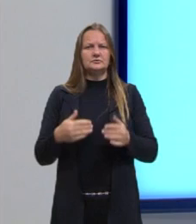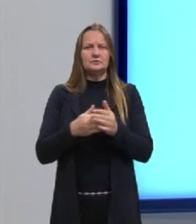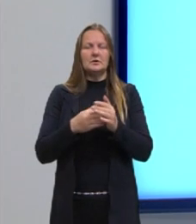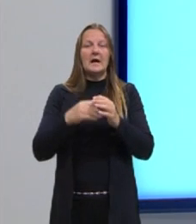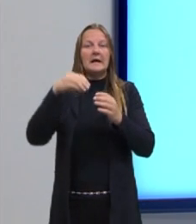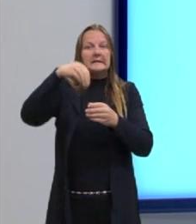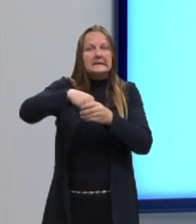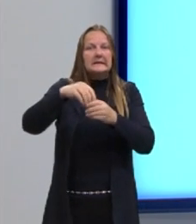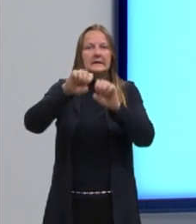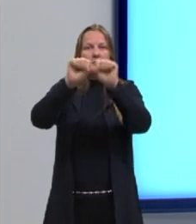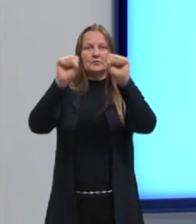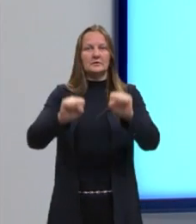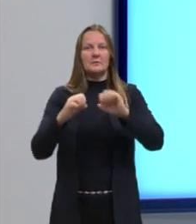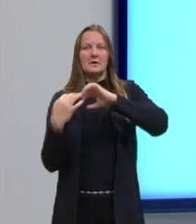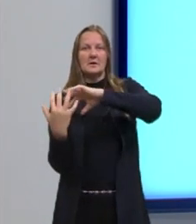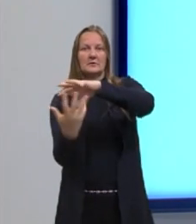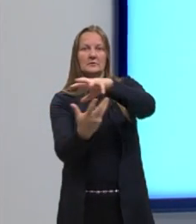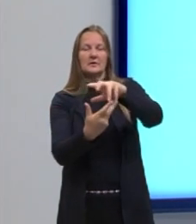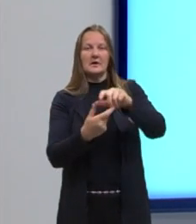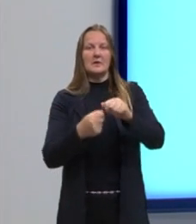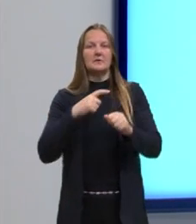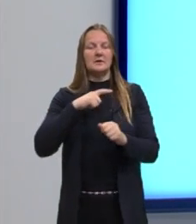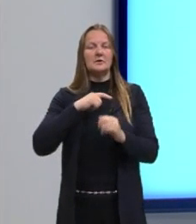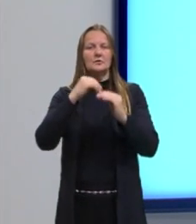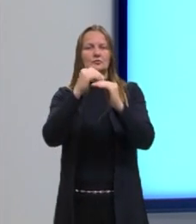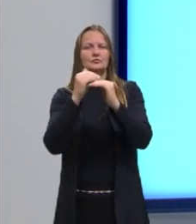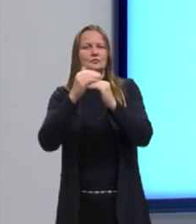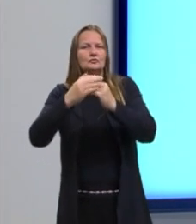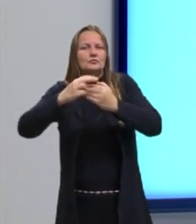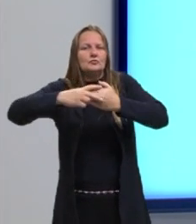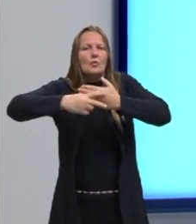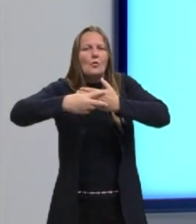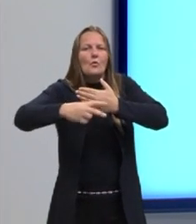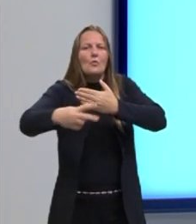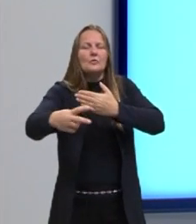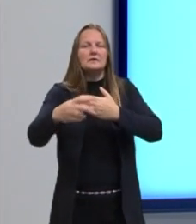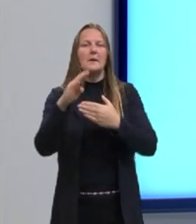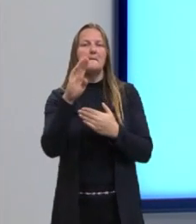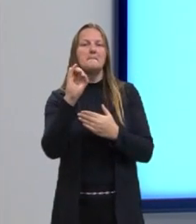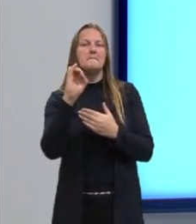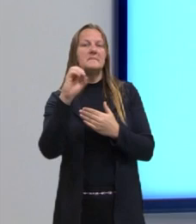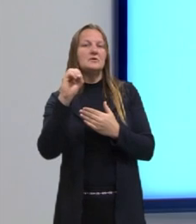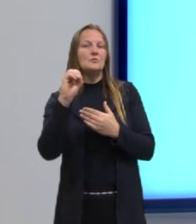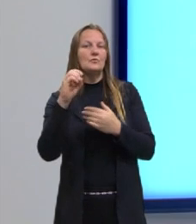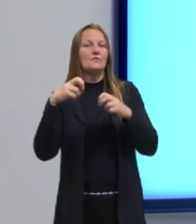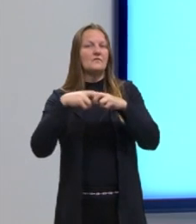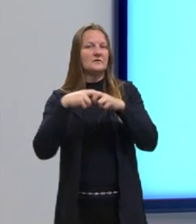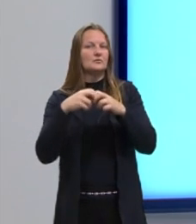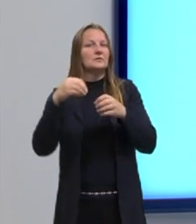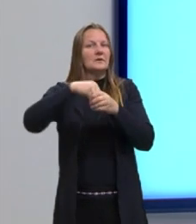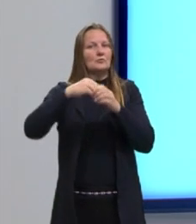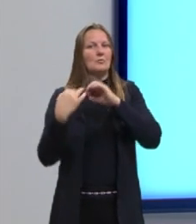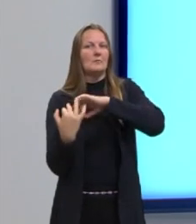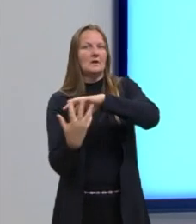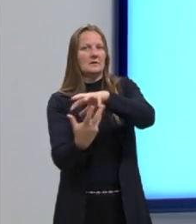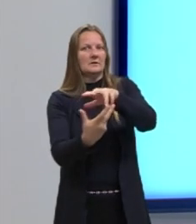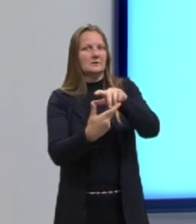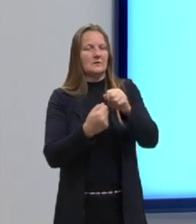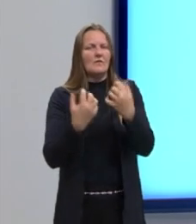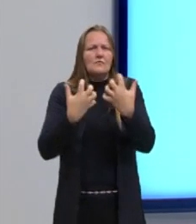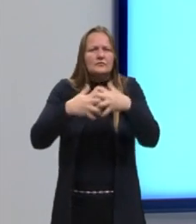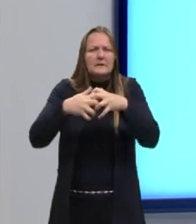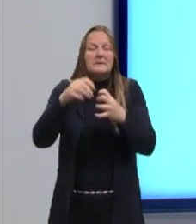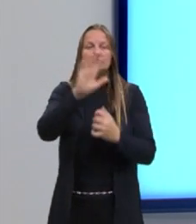terra estão associados ao subsistemas ou processos biofísicos do planeta né que nós já vimos então